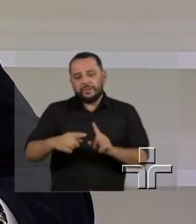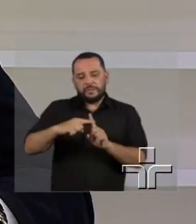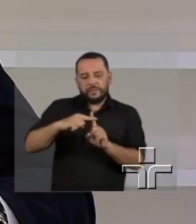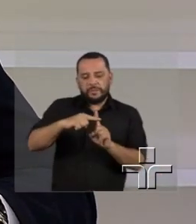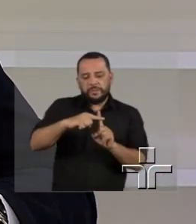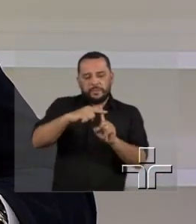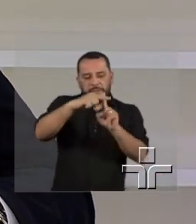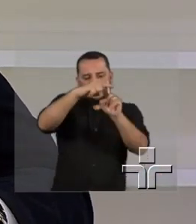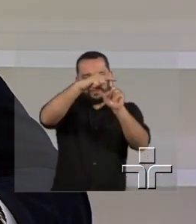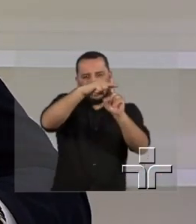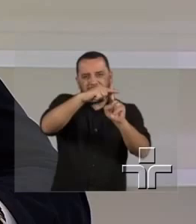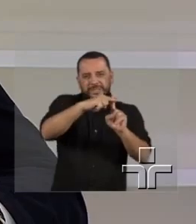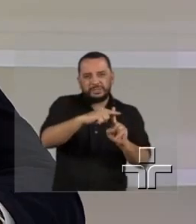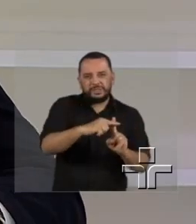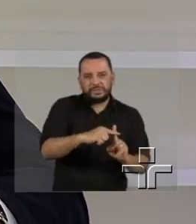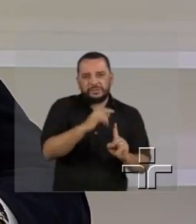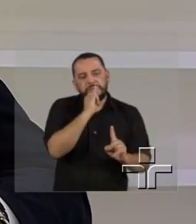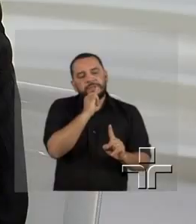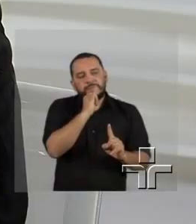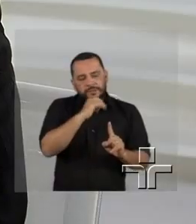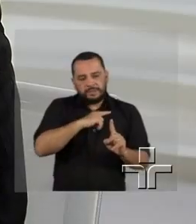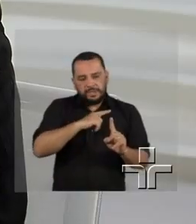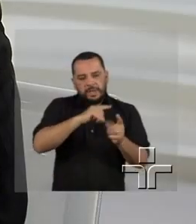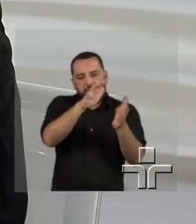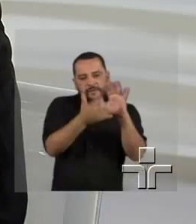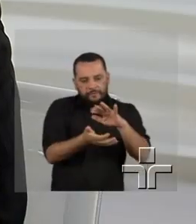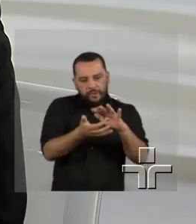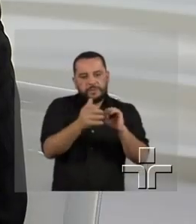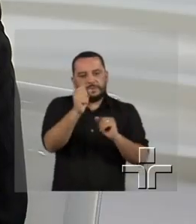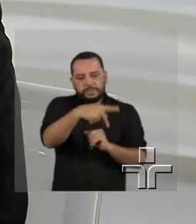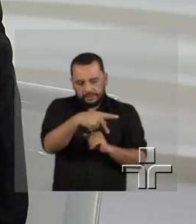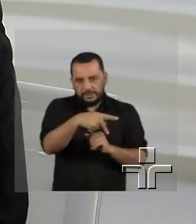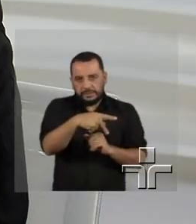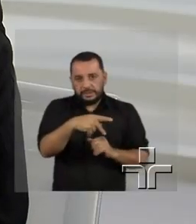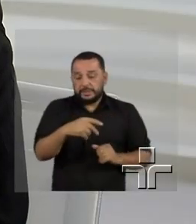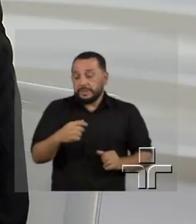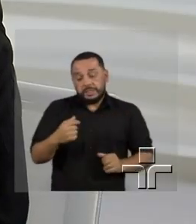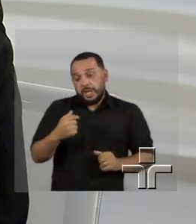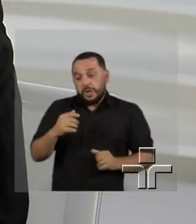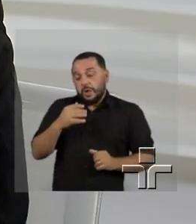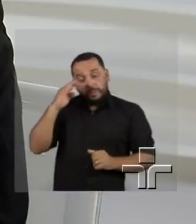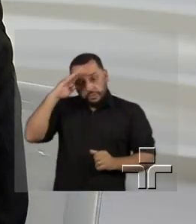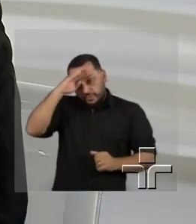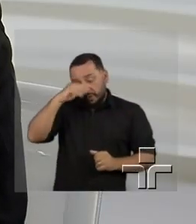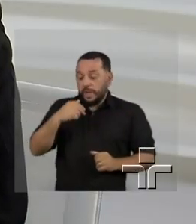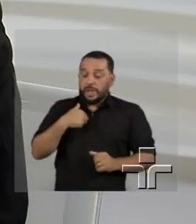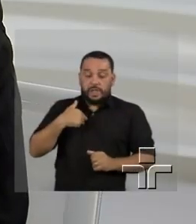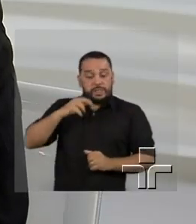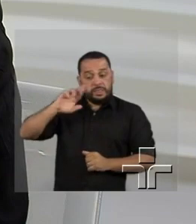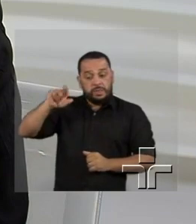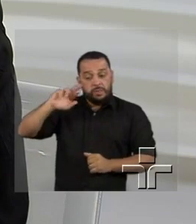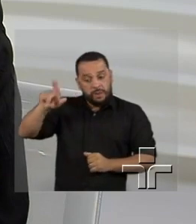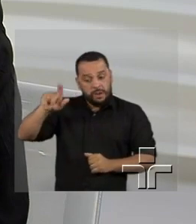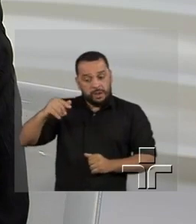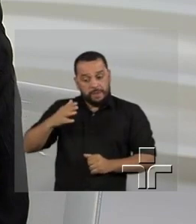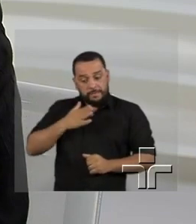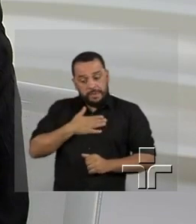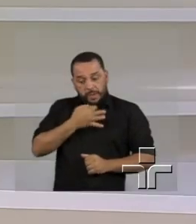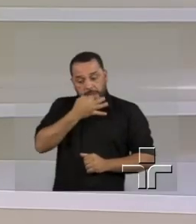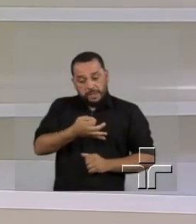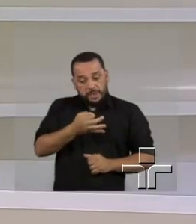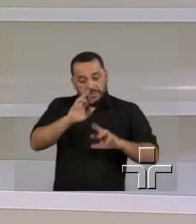Os militares, eles têm uma legislação especial. Eles não, para você colocar um militar dentro dessa, você teria que mexer num conjunto